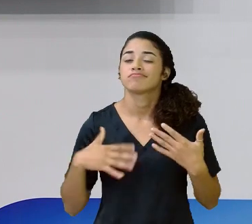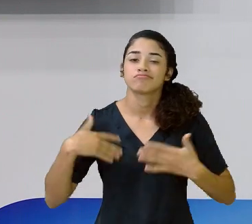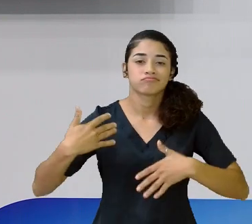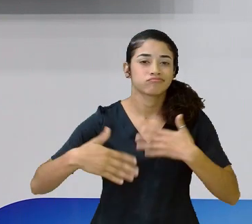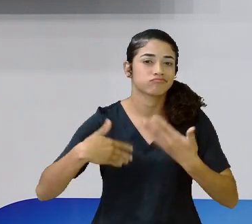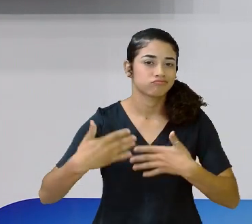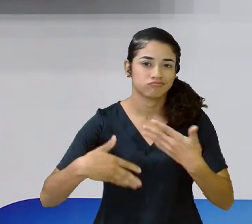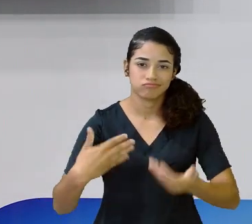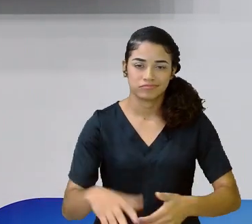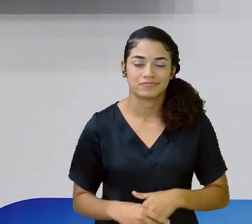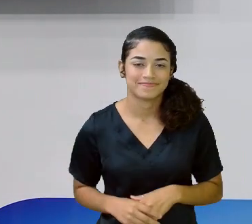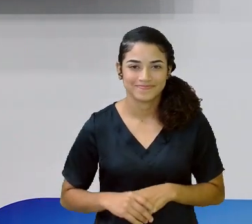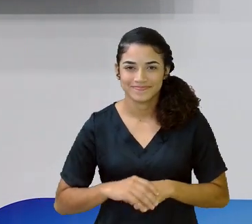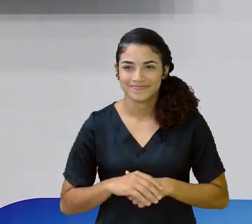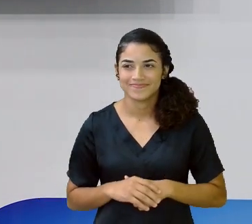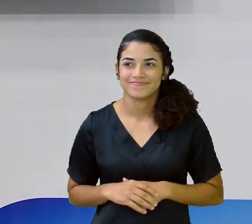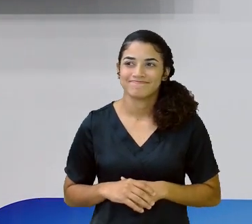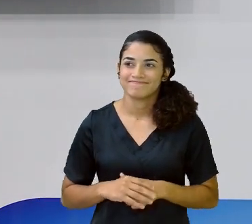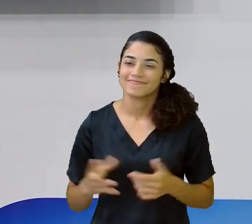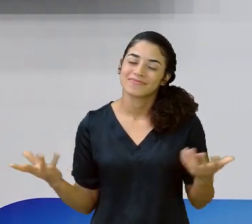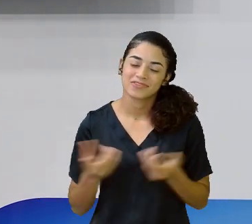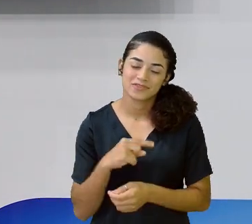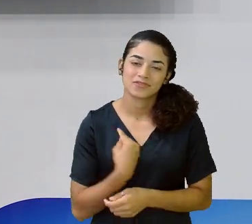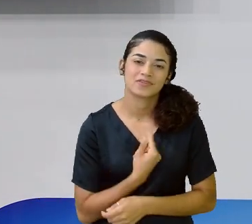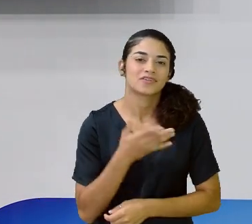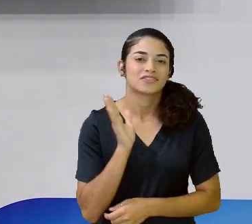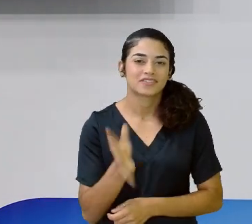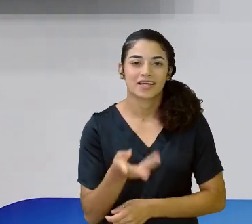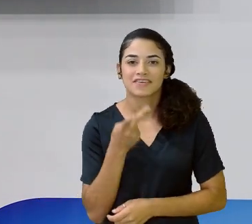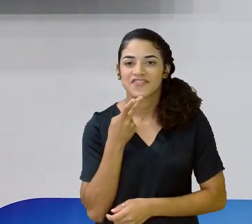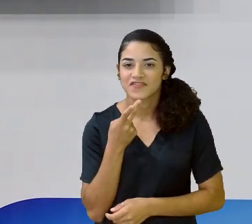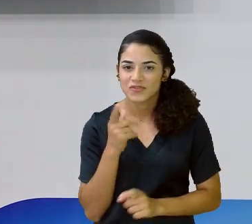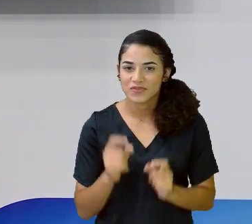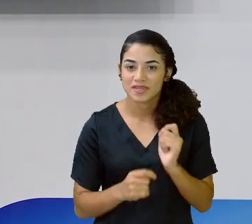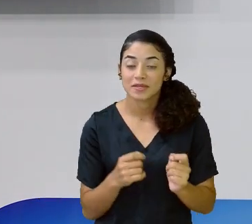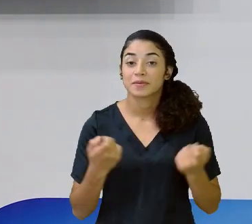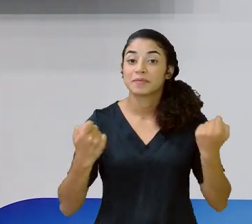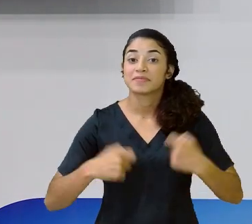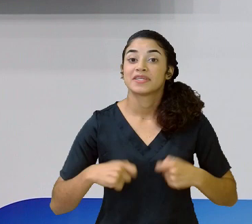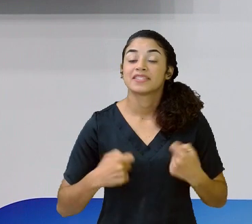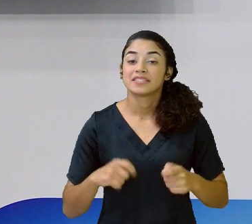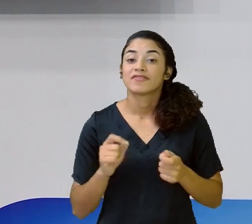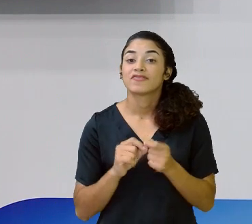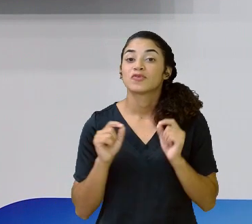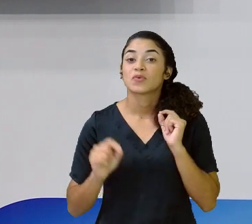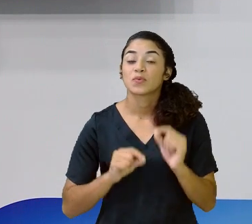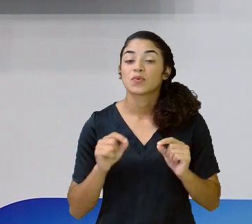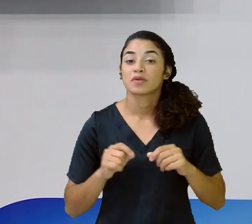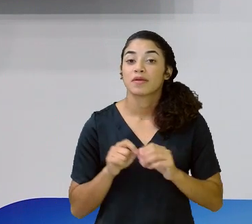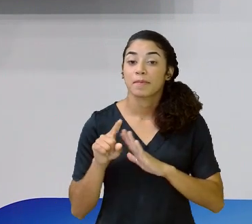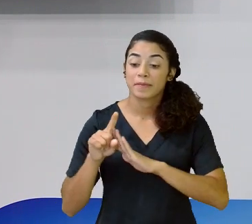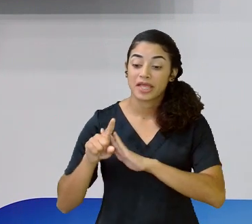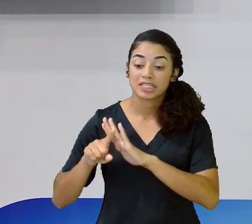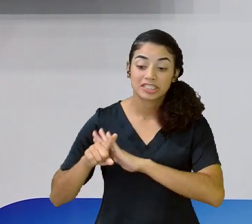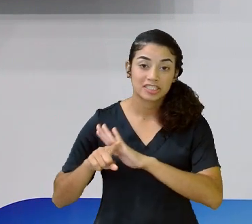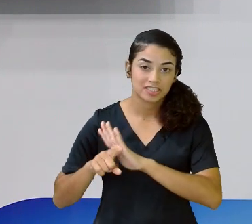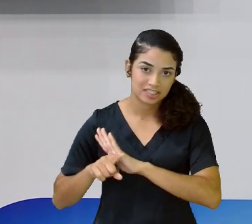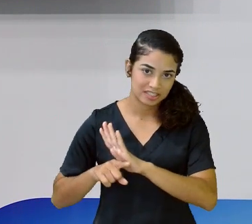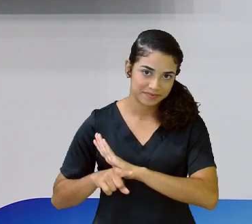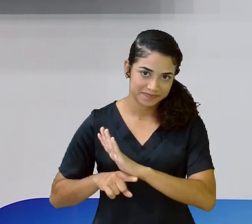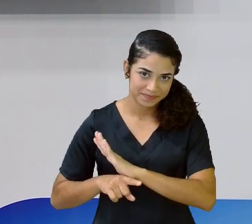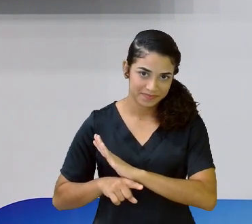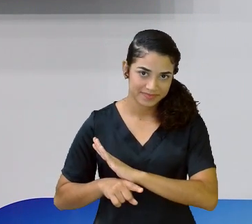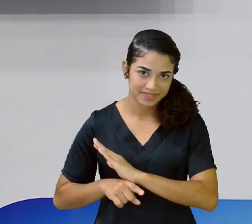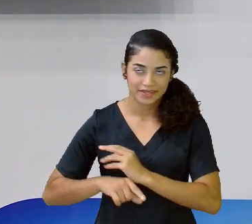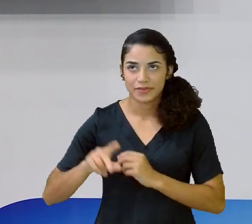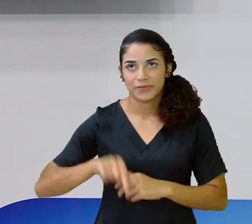por conseguinte, tá? E, como a gente já sempre fala aqui, ó, tem que fazer o que para fazer essa biografia? Pesquisar. Não